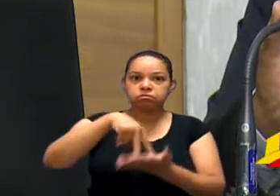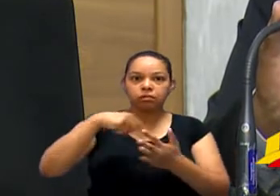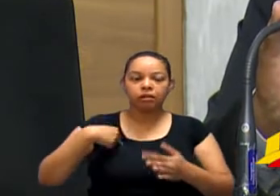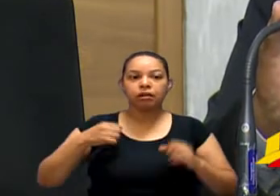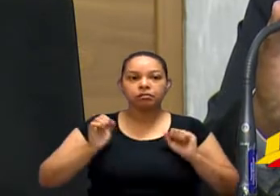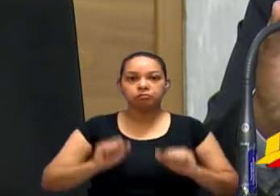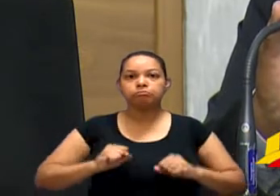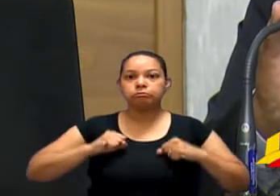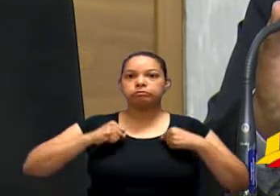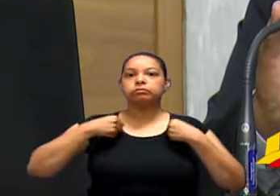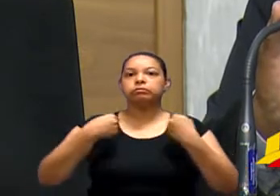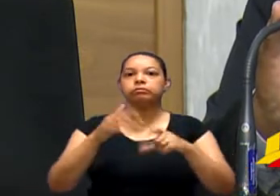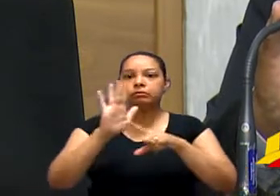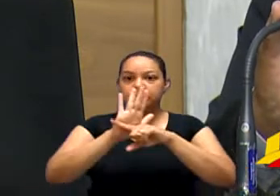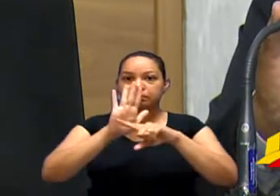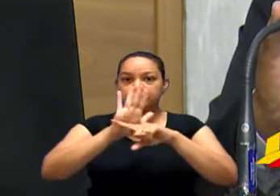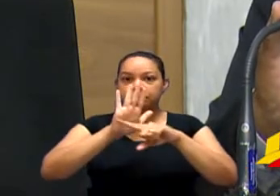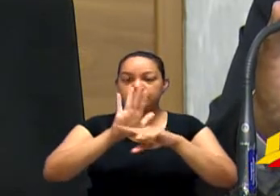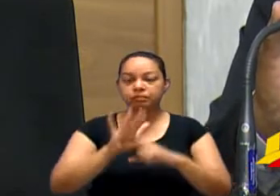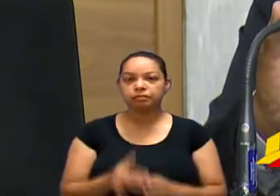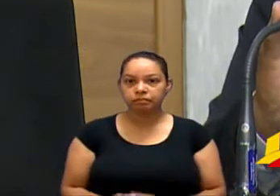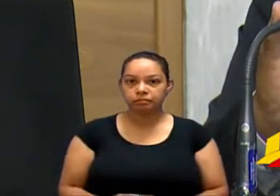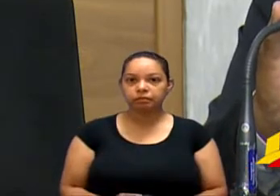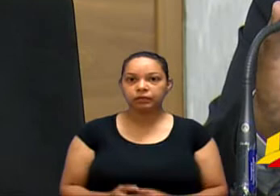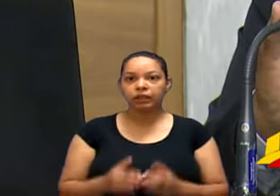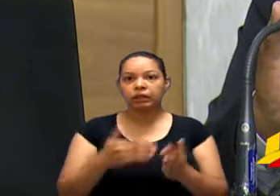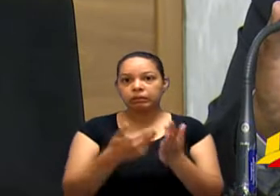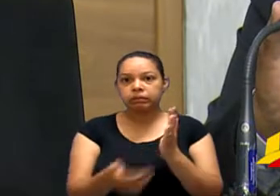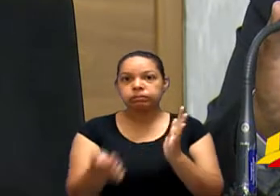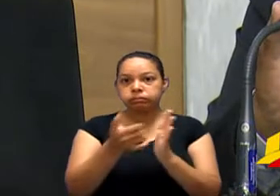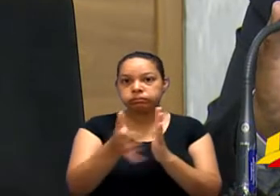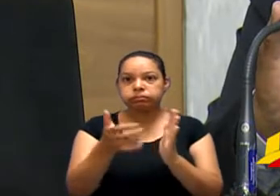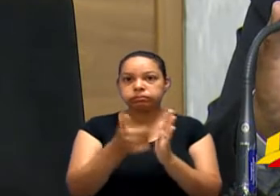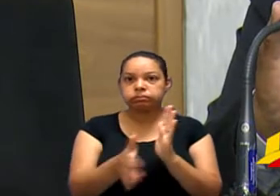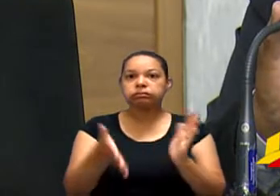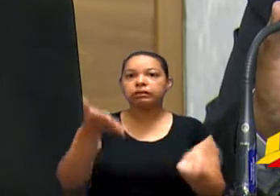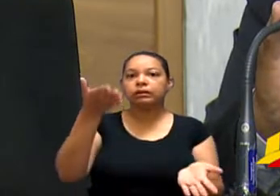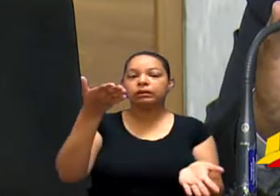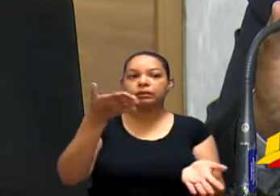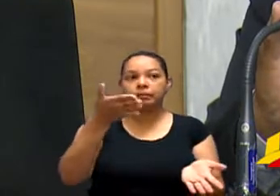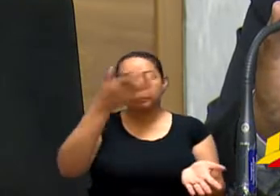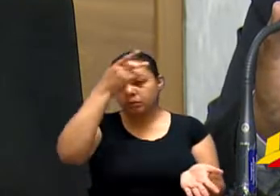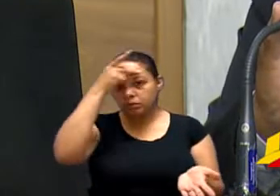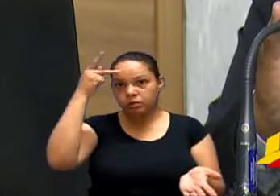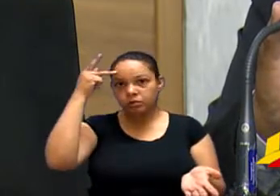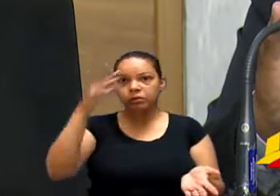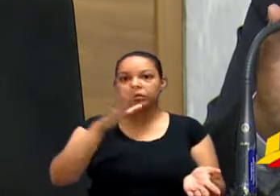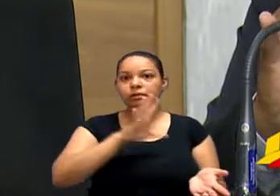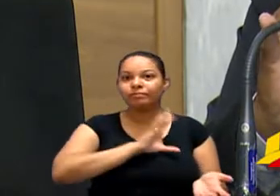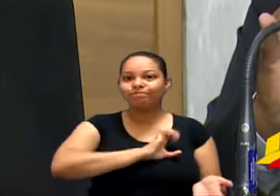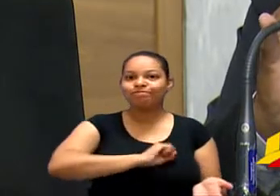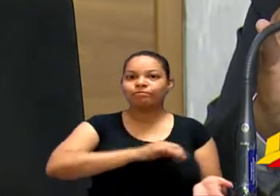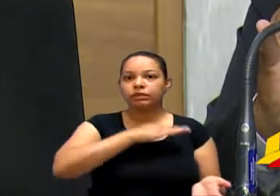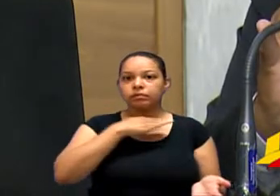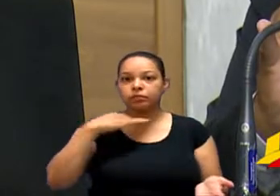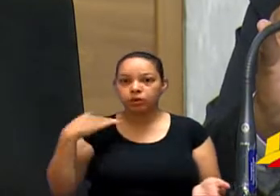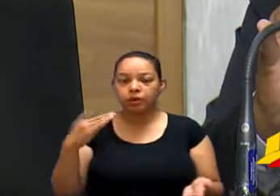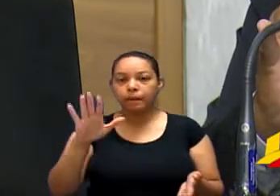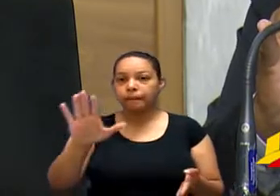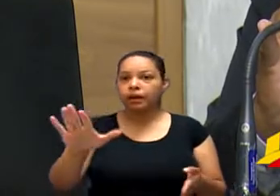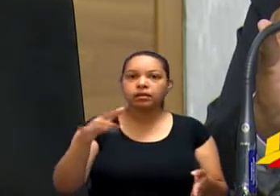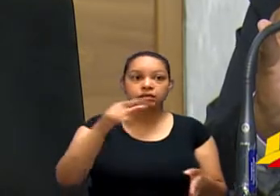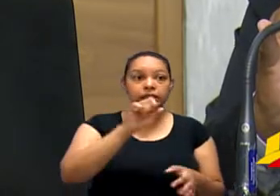socorrer e graças a Deus perdemos muita gente mas em vista do que poderia ser sem ajuda de vocês seria pior ainda